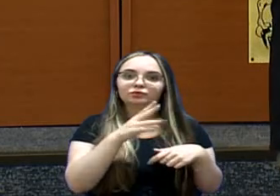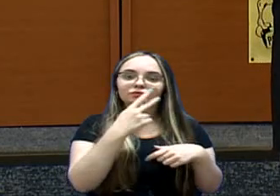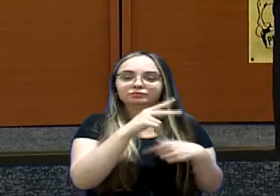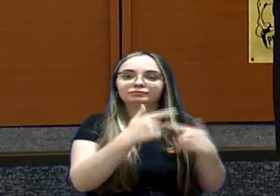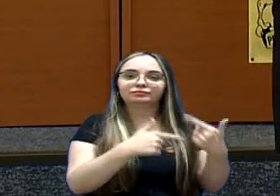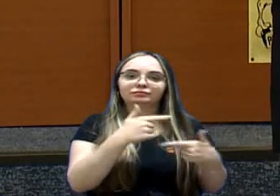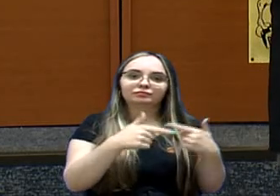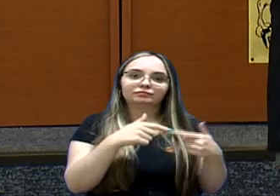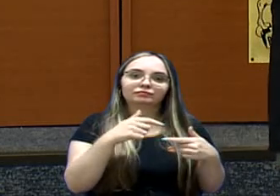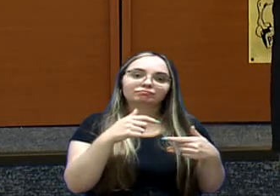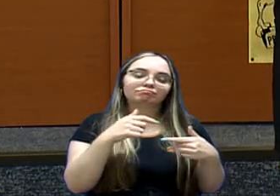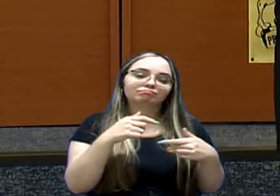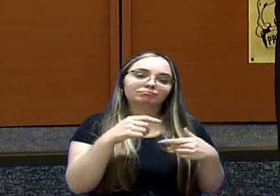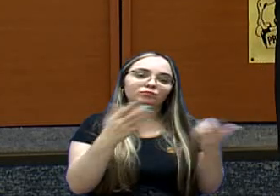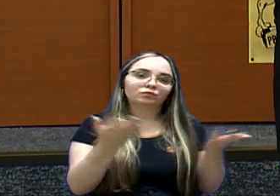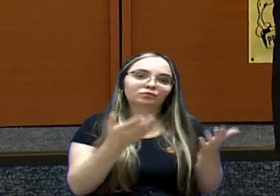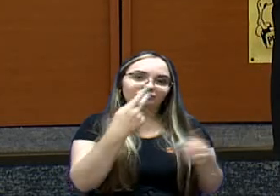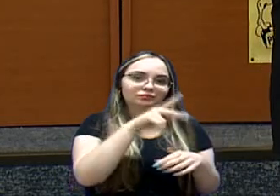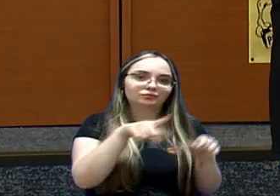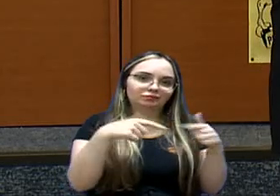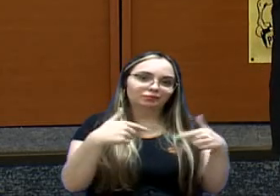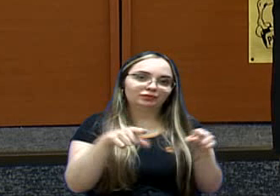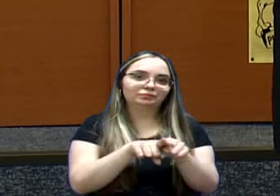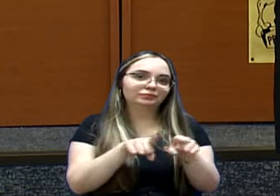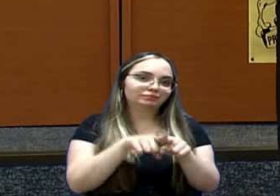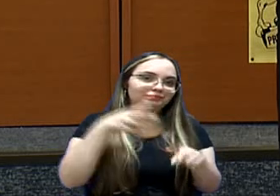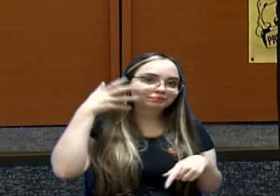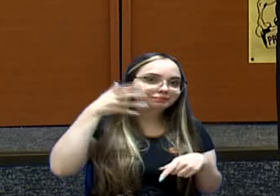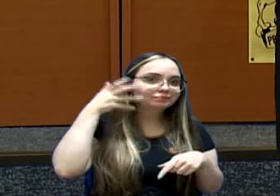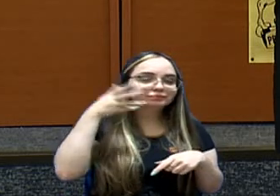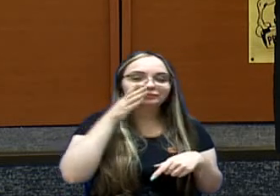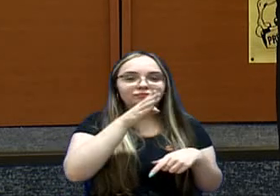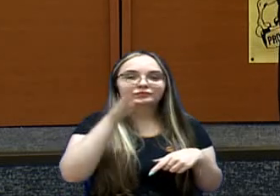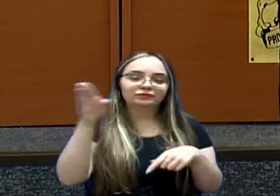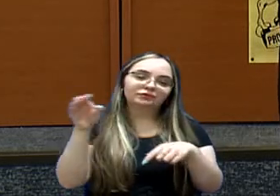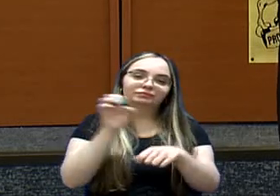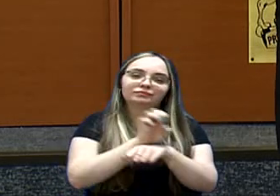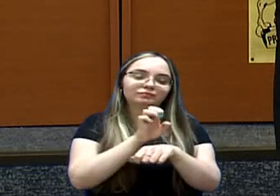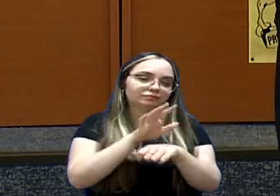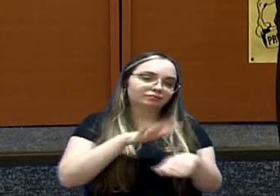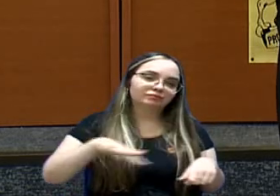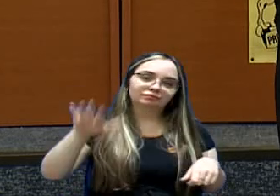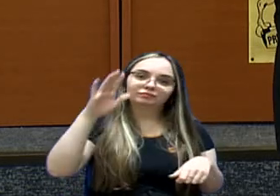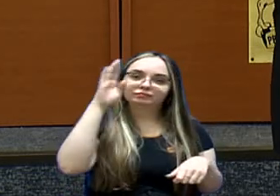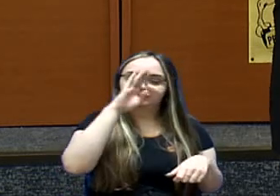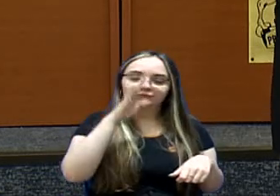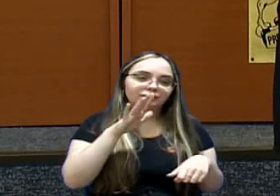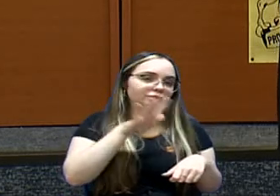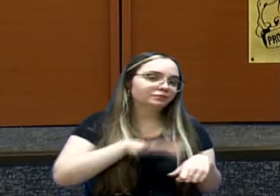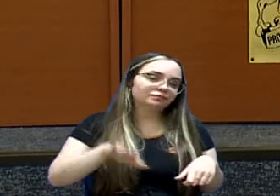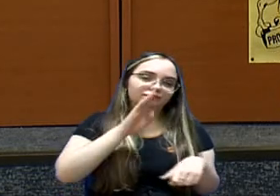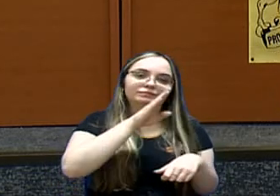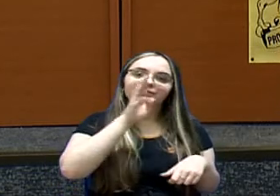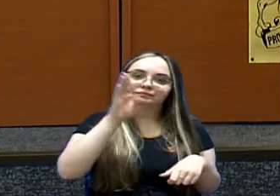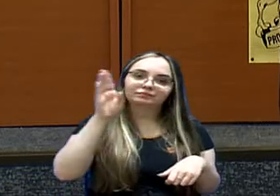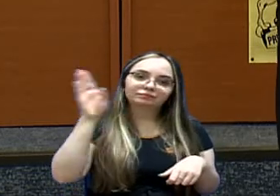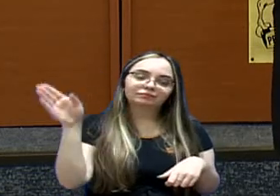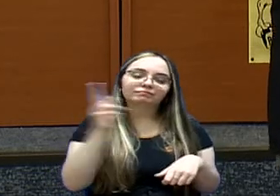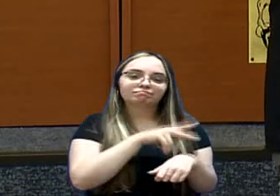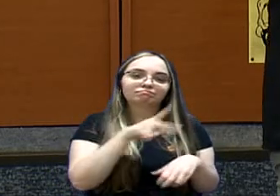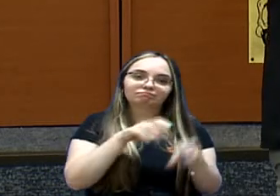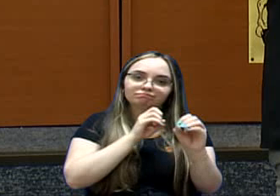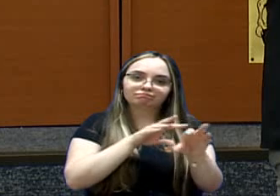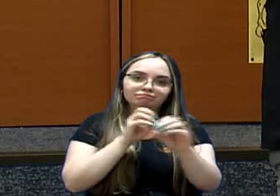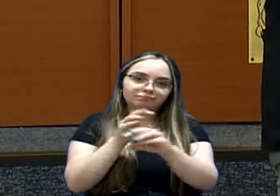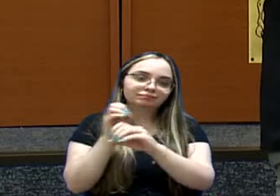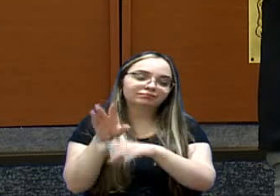de optometria, como você hoje é um palestrante que está rodando aí o estado e fora do estado, né? Também professor